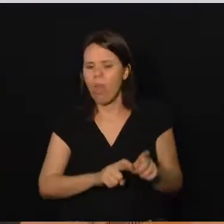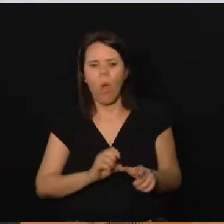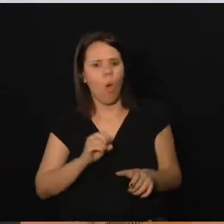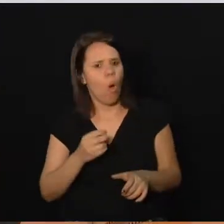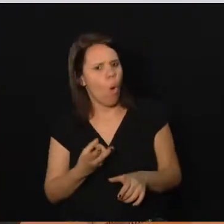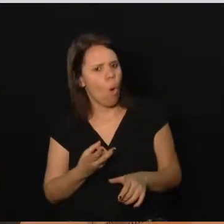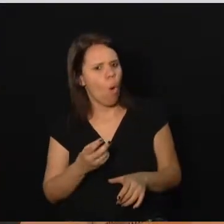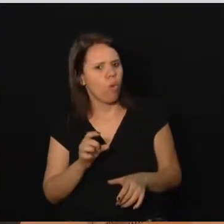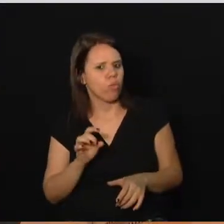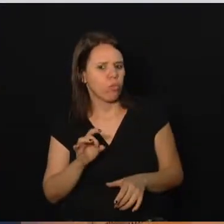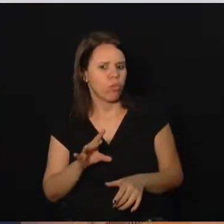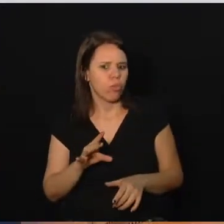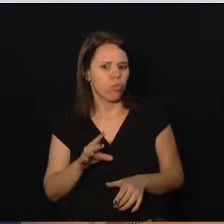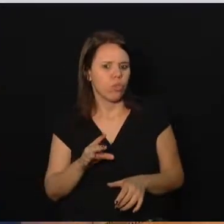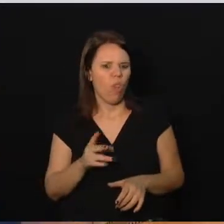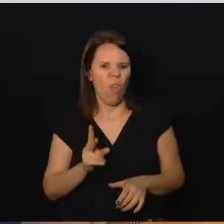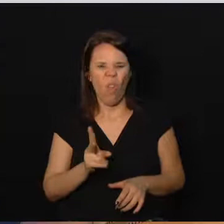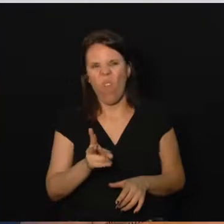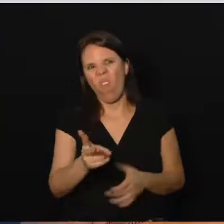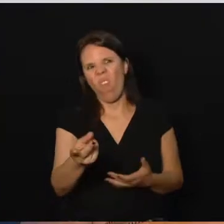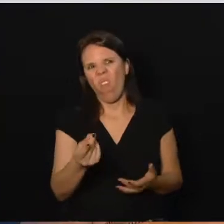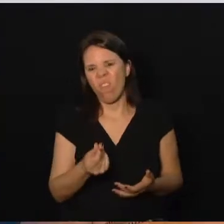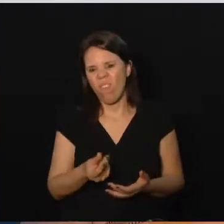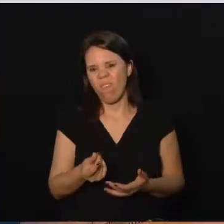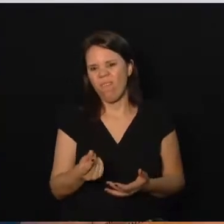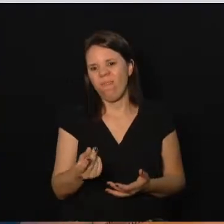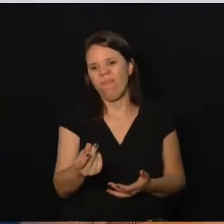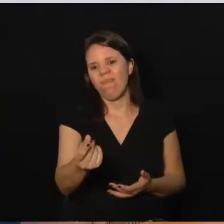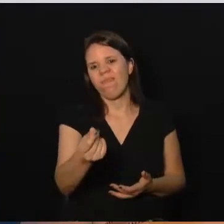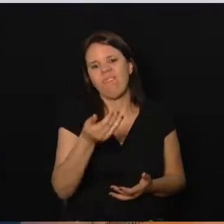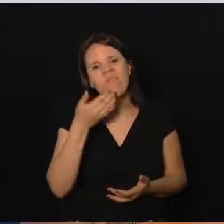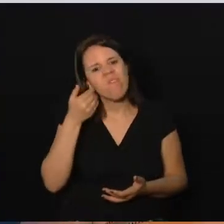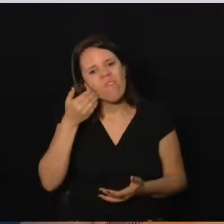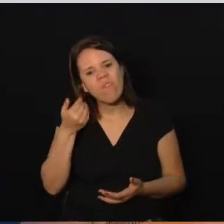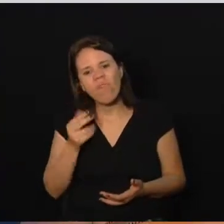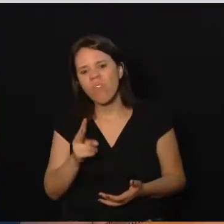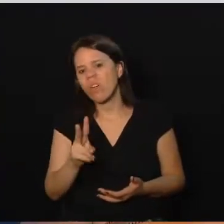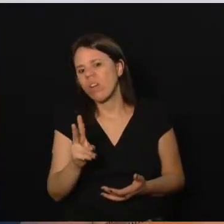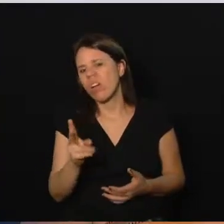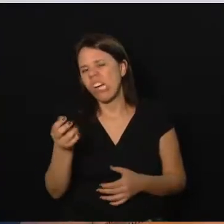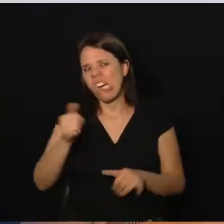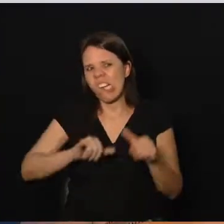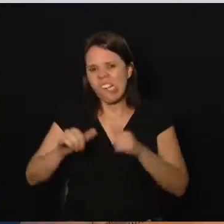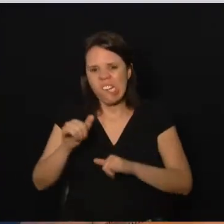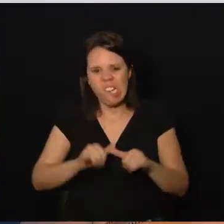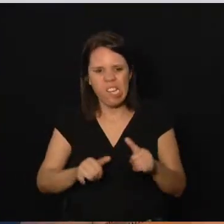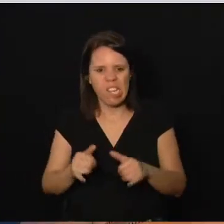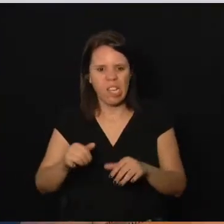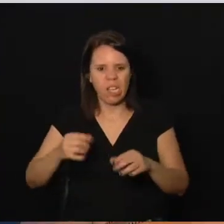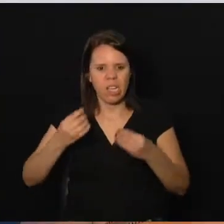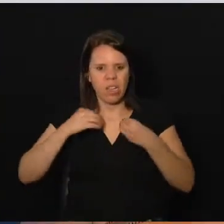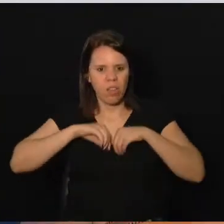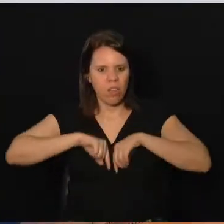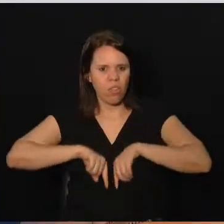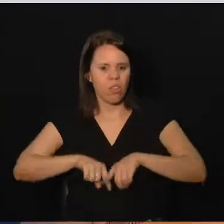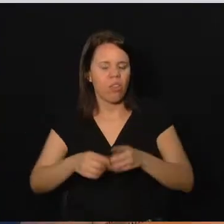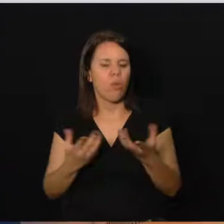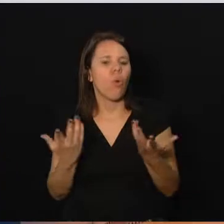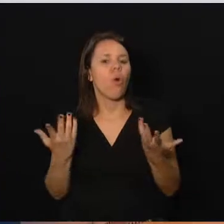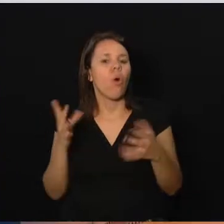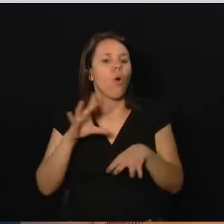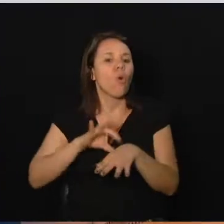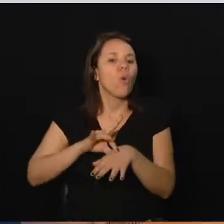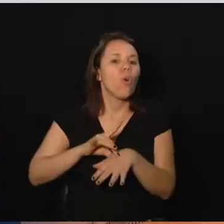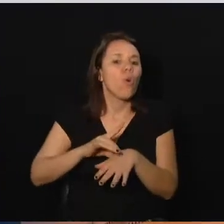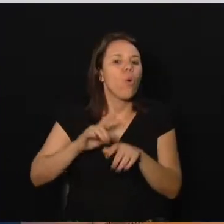abuso, né? Uso contínuo, abuso, dependência química? Se entrar na questão da doença, que condição que essa pessoa